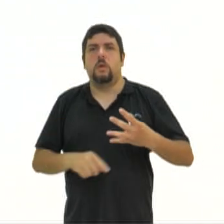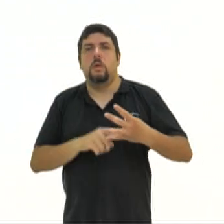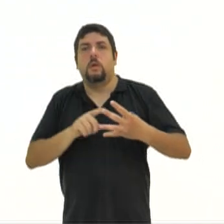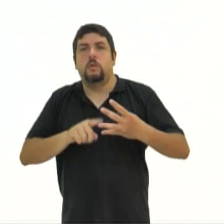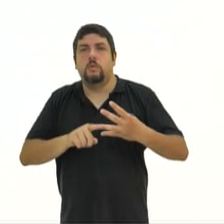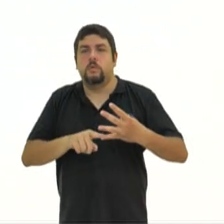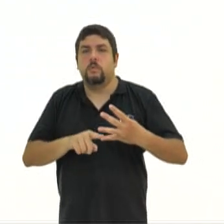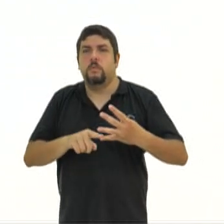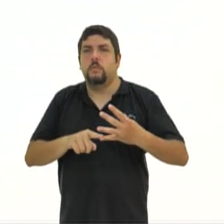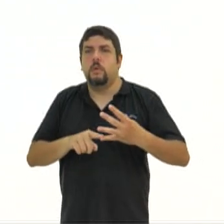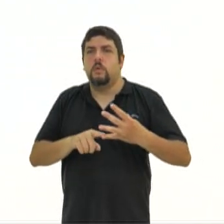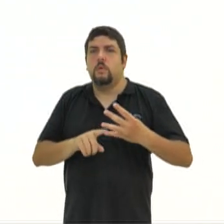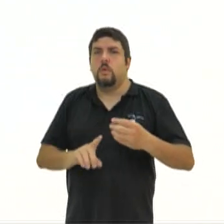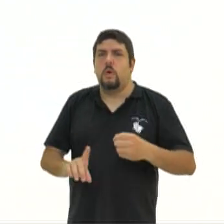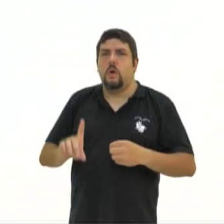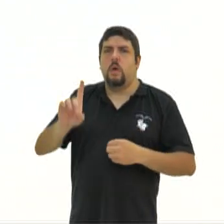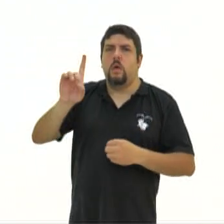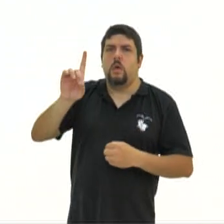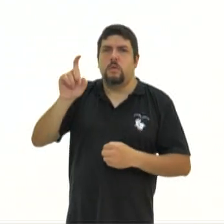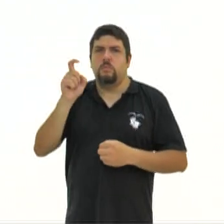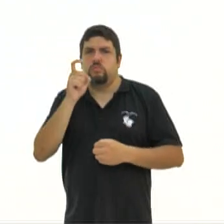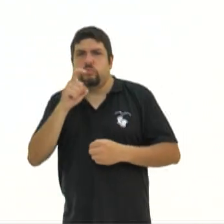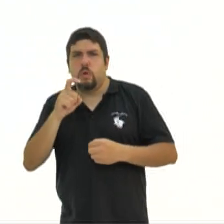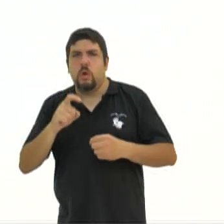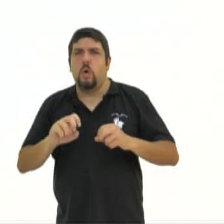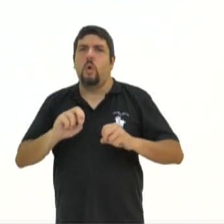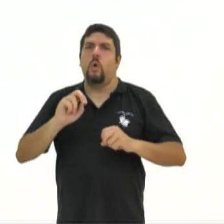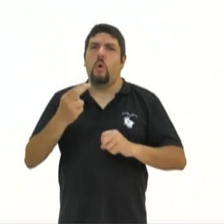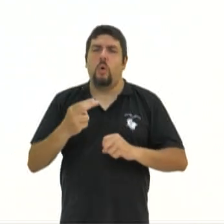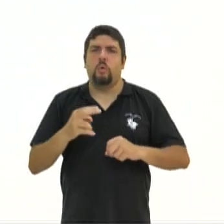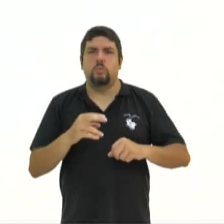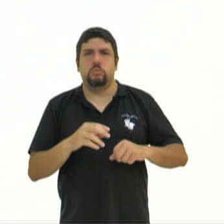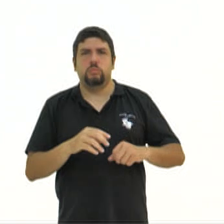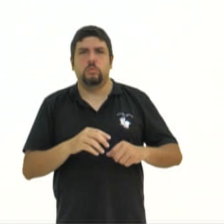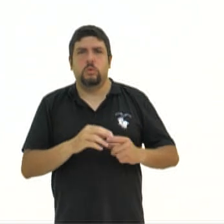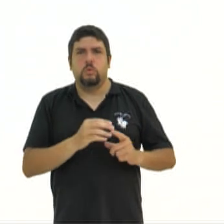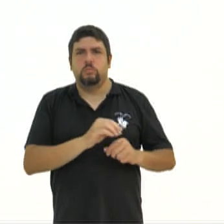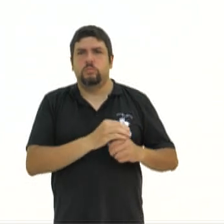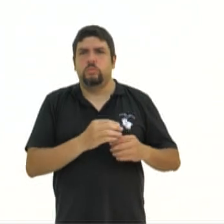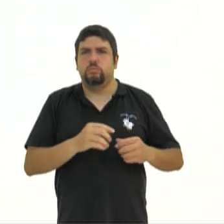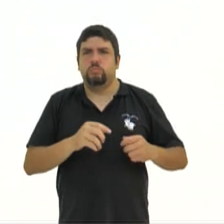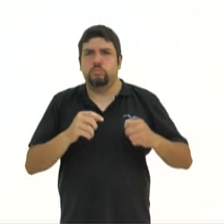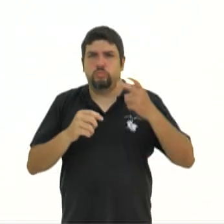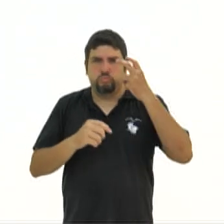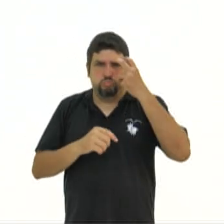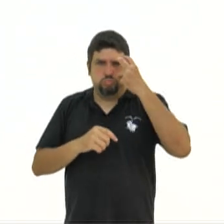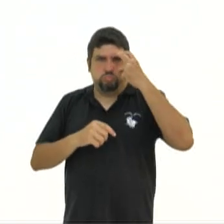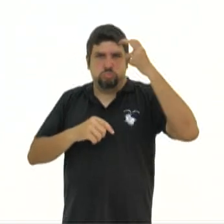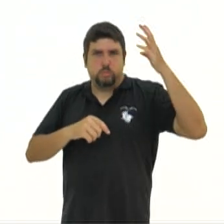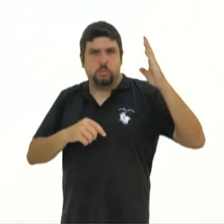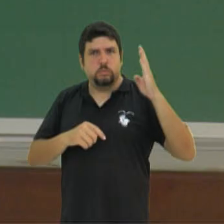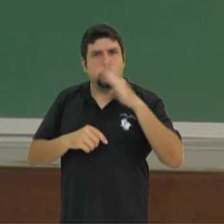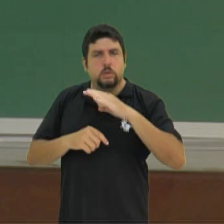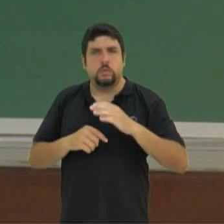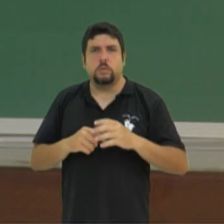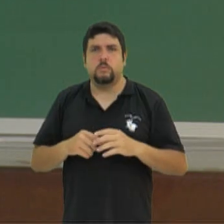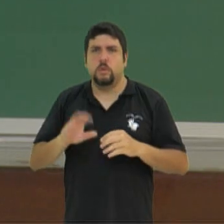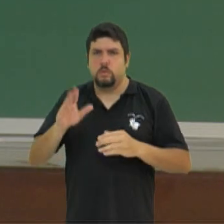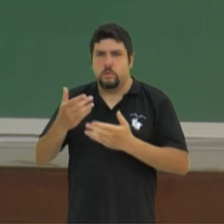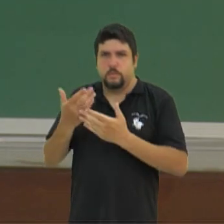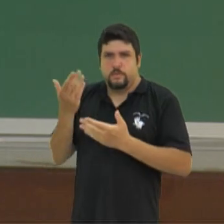argumento do Deus enganador ou gênio maligno, que o professor Robson já trabalhou um pouco com vocês também nas últimas aulas, ok?